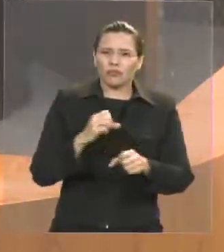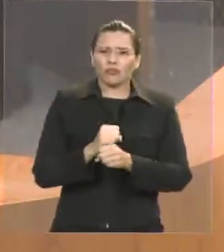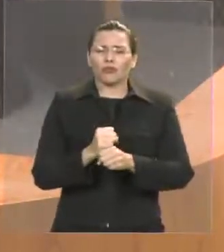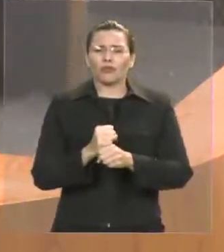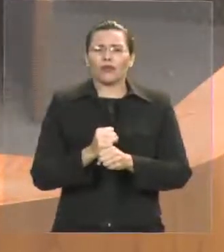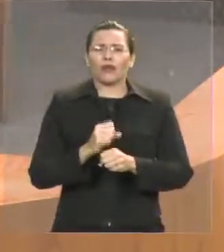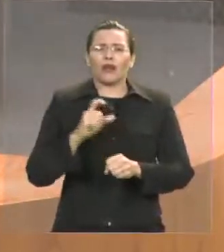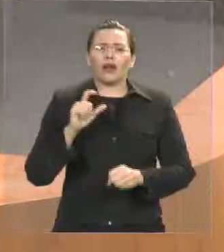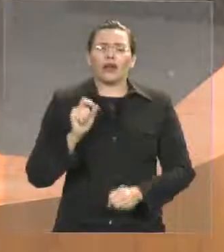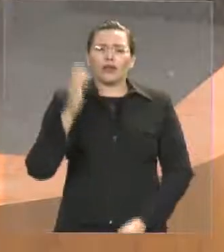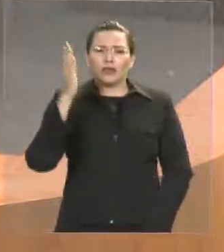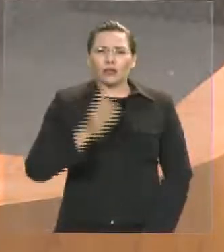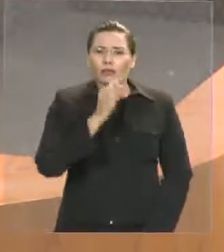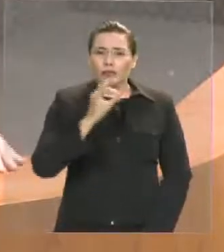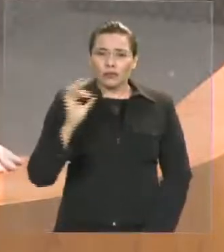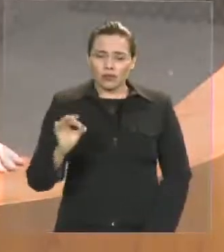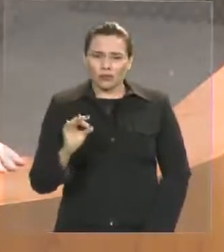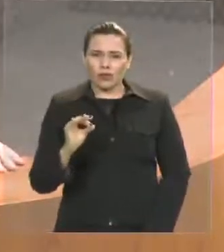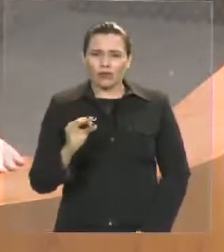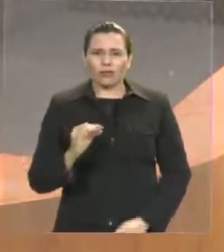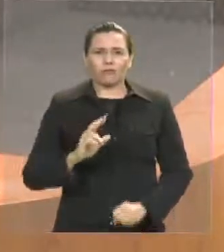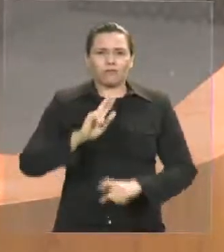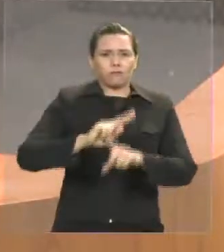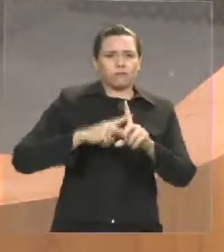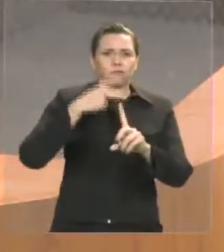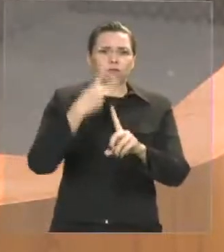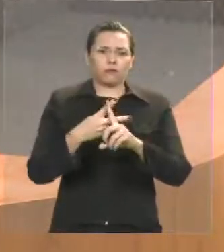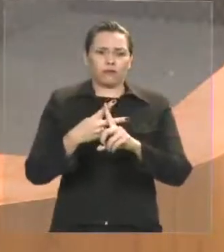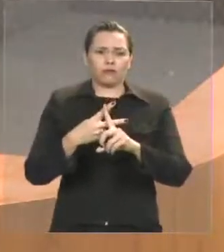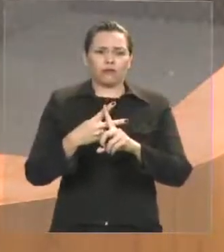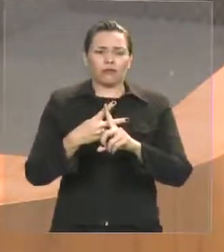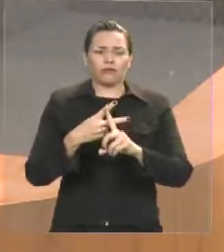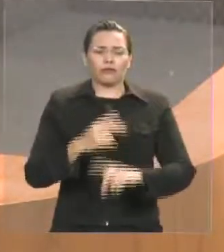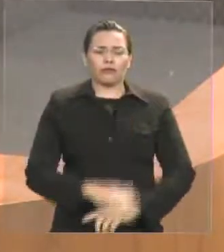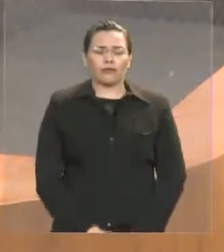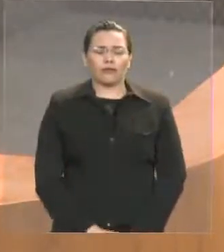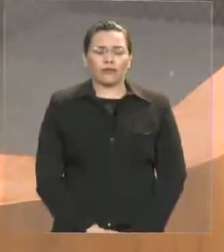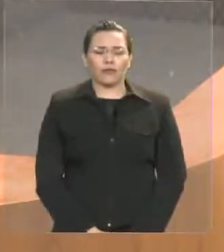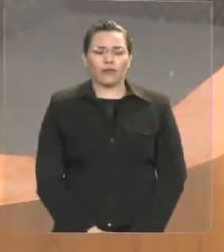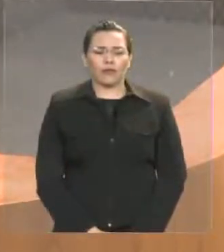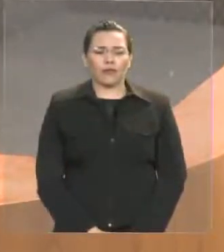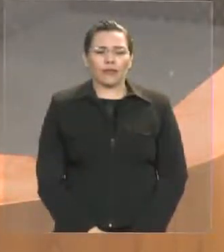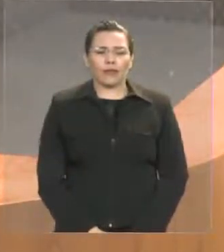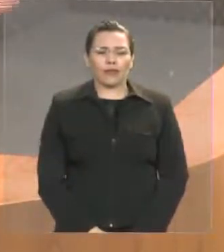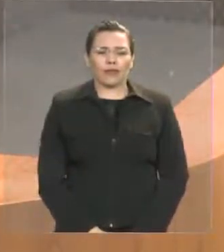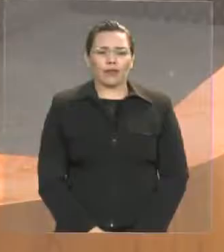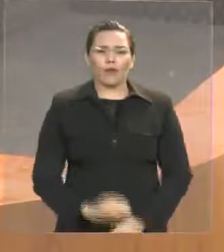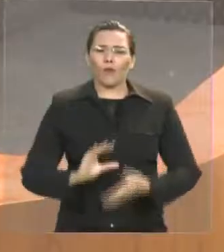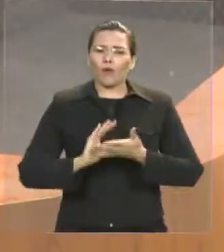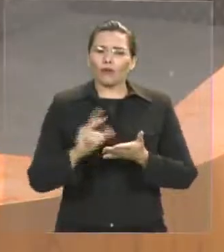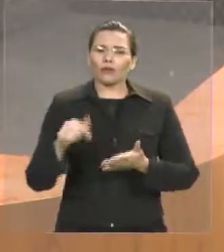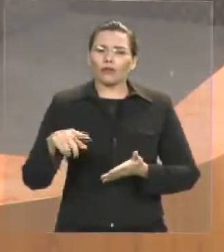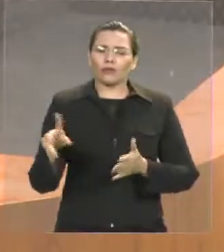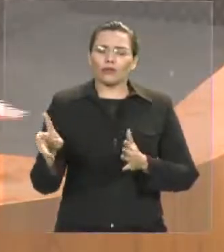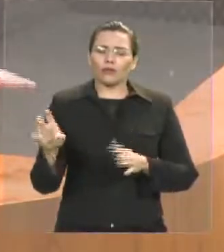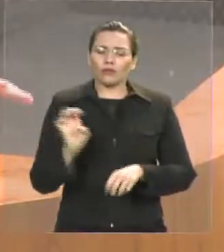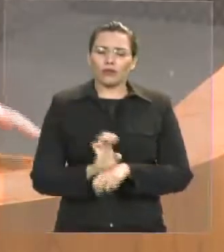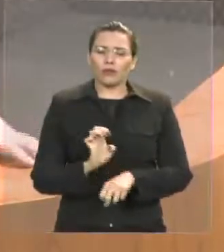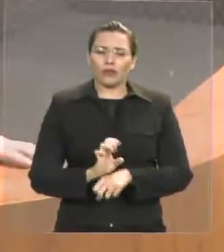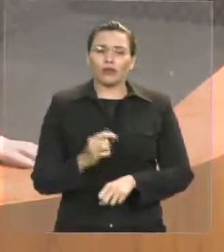em relação às receitas líquidas. E aqui, rapidamente, eu queria fazer uma explanação de alguns pontos que